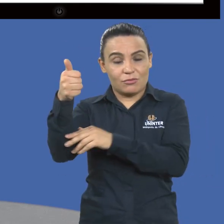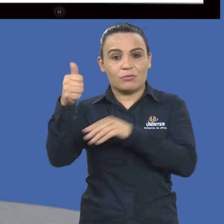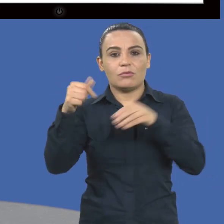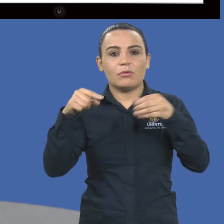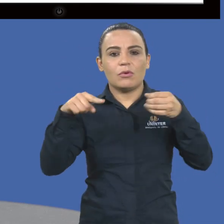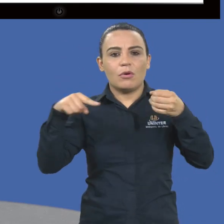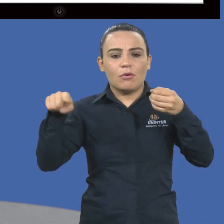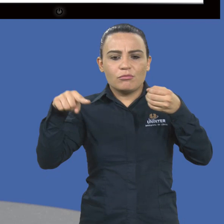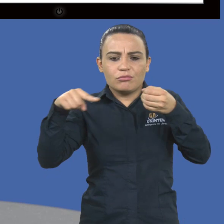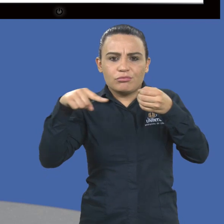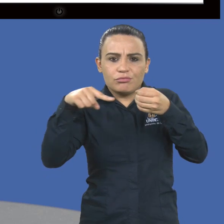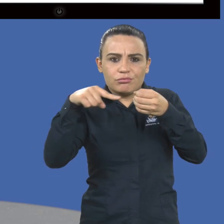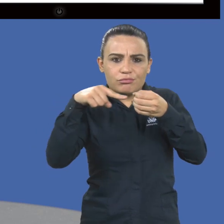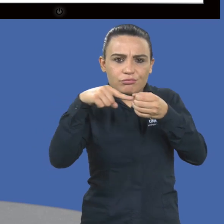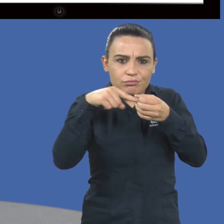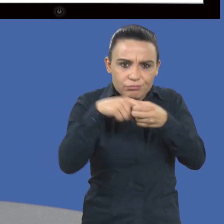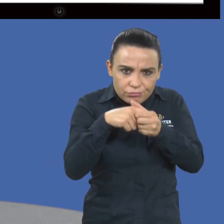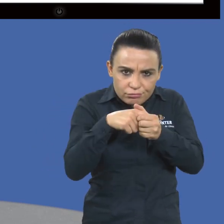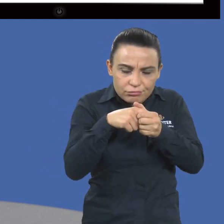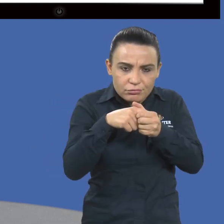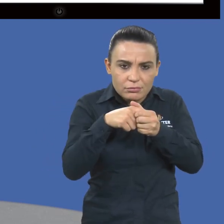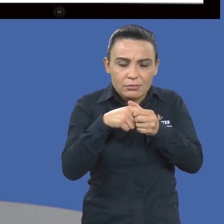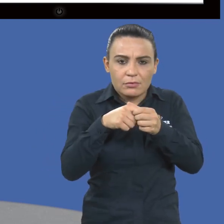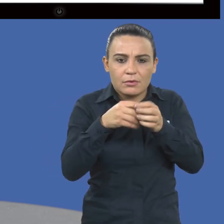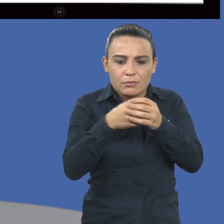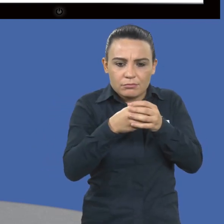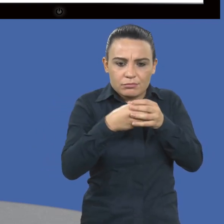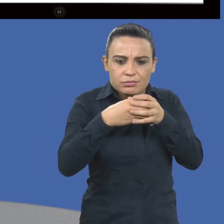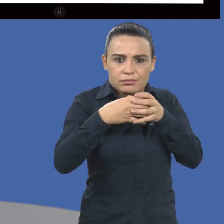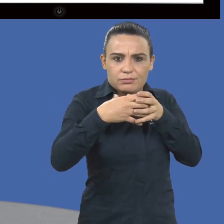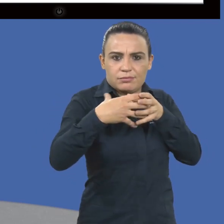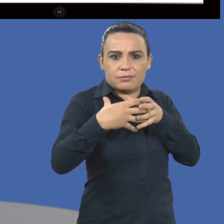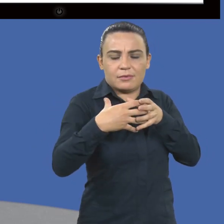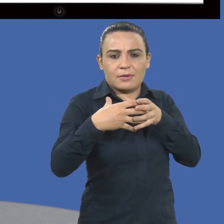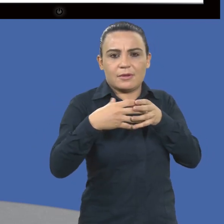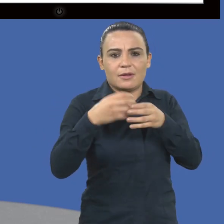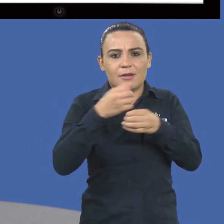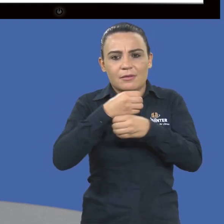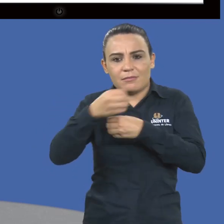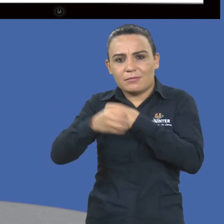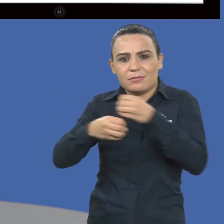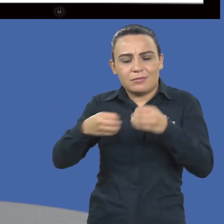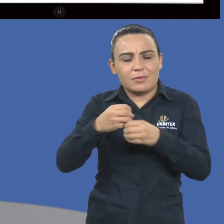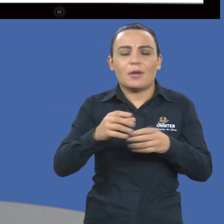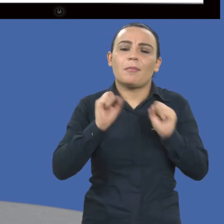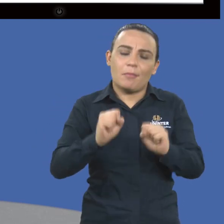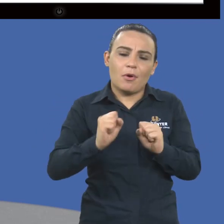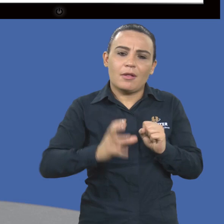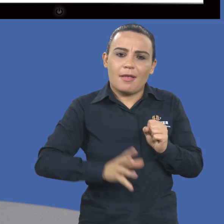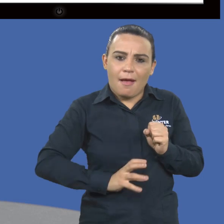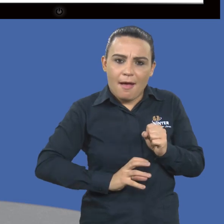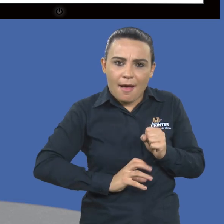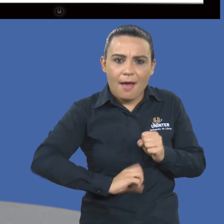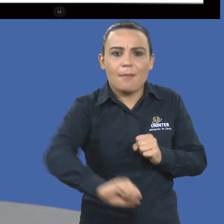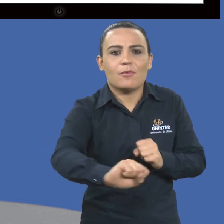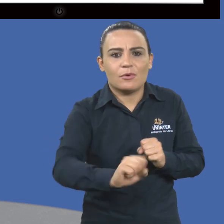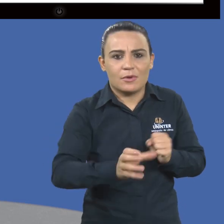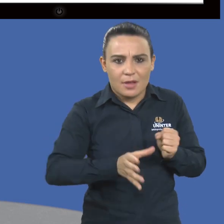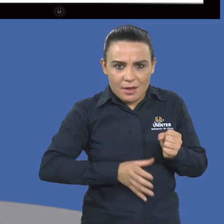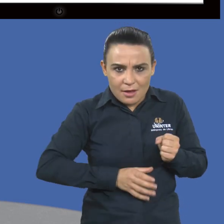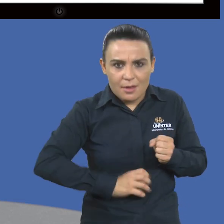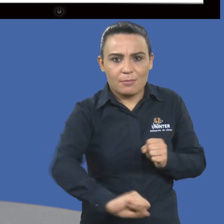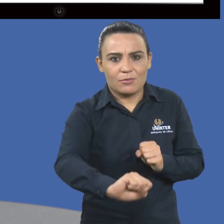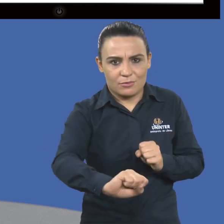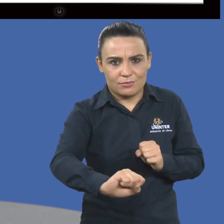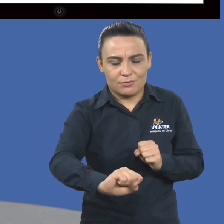21, fertilizar uma célula germinativa, essa gestação não vai em frente e termina em